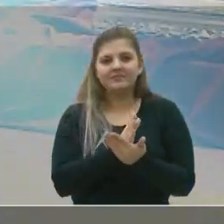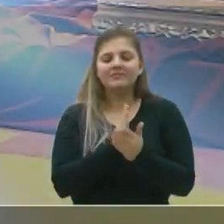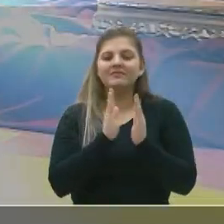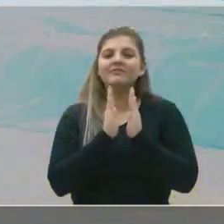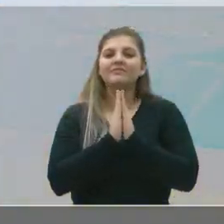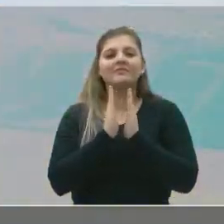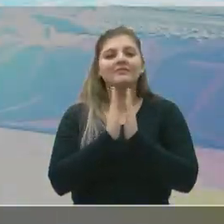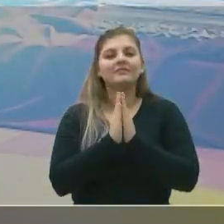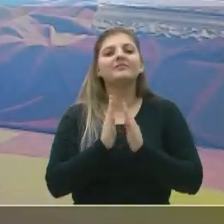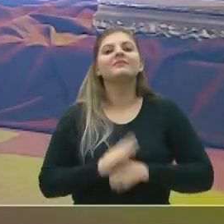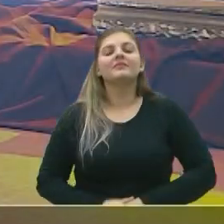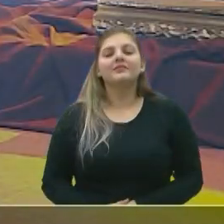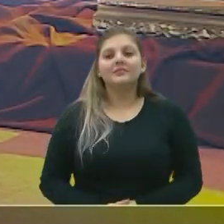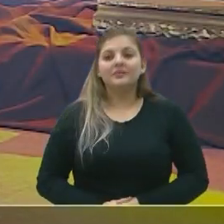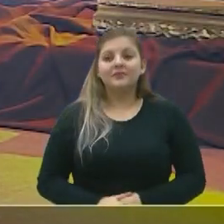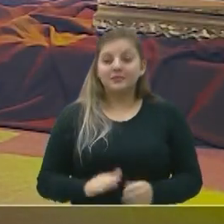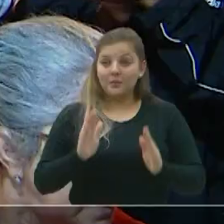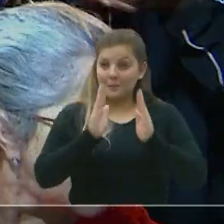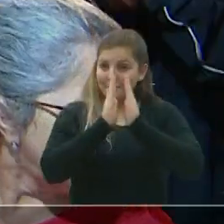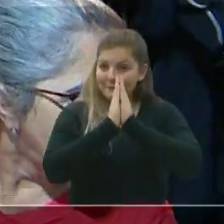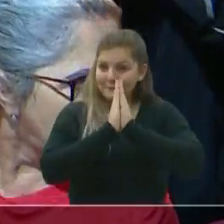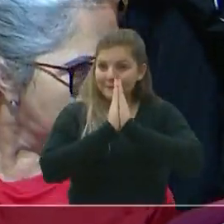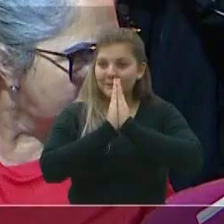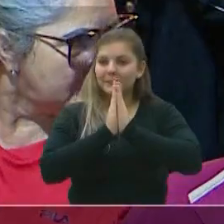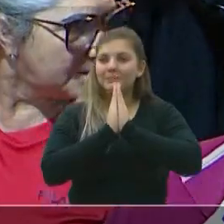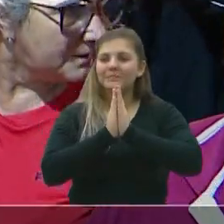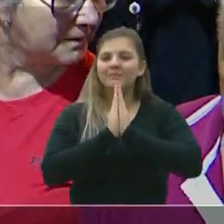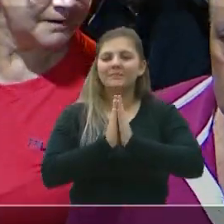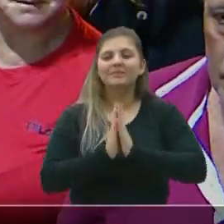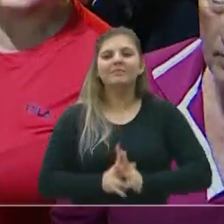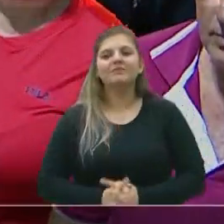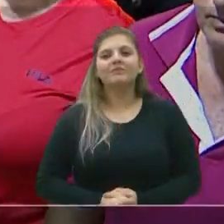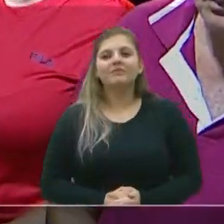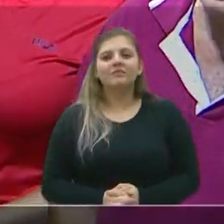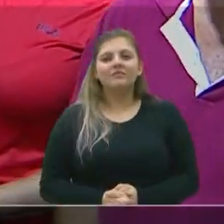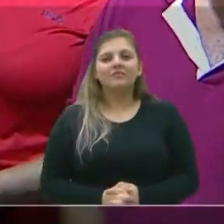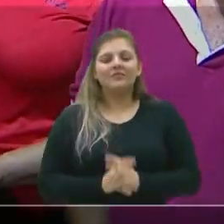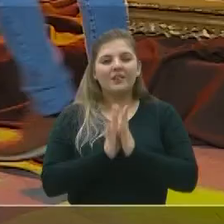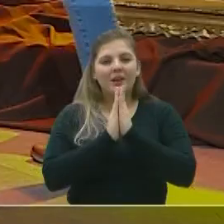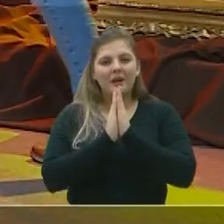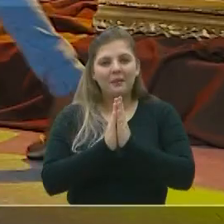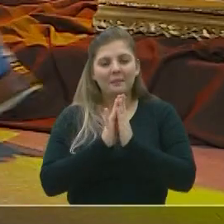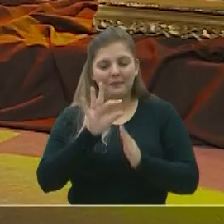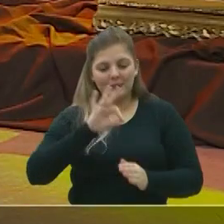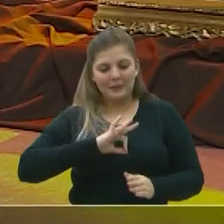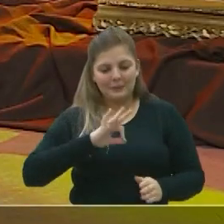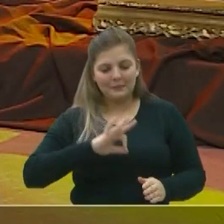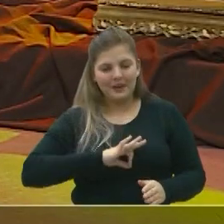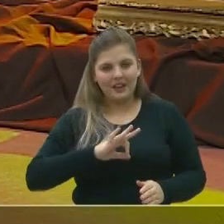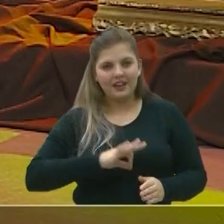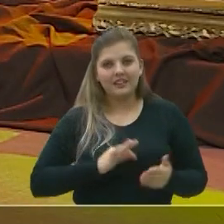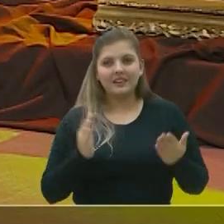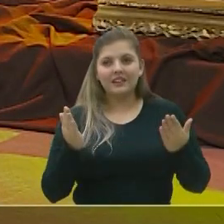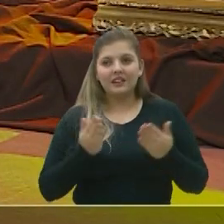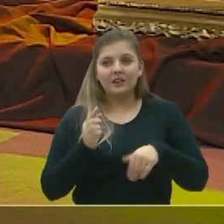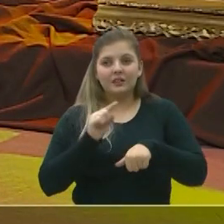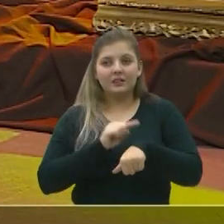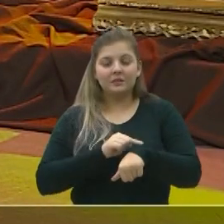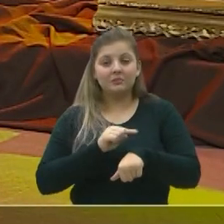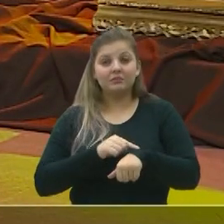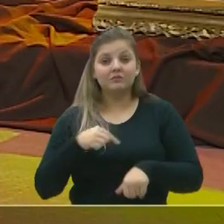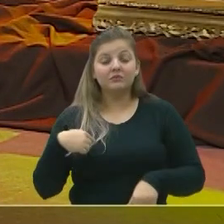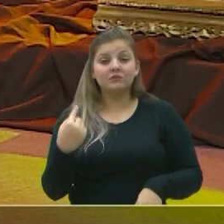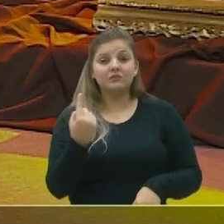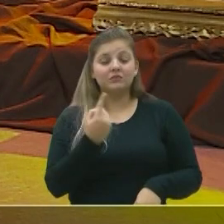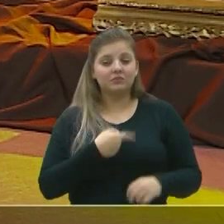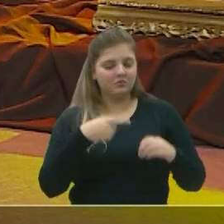Amém? Amém? Amém? Amém? Amém, Padre. E agora é o momento em que nós vamos preparar o